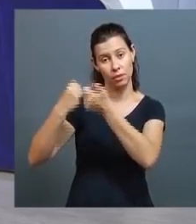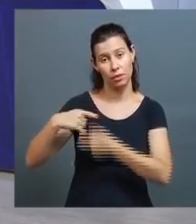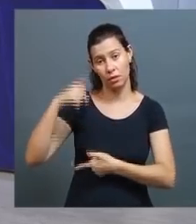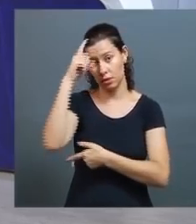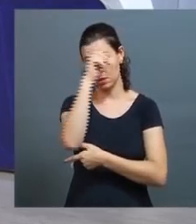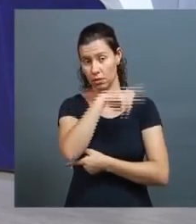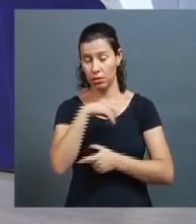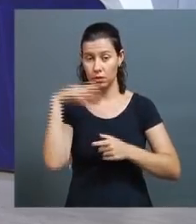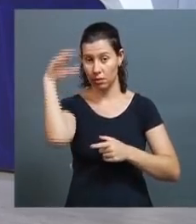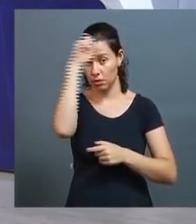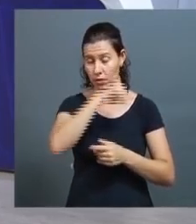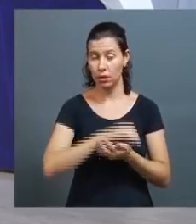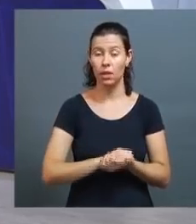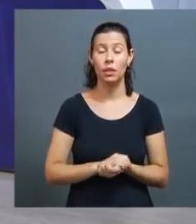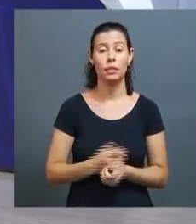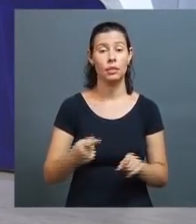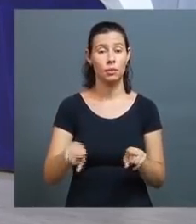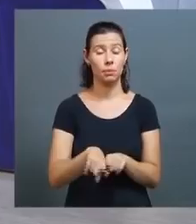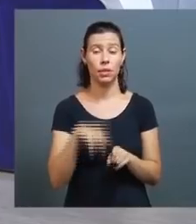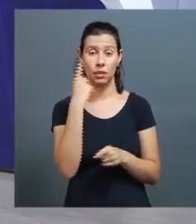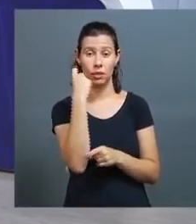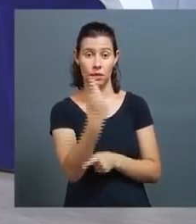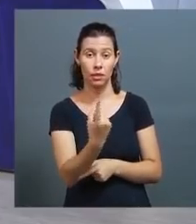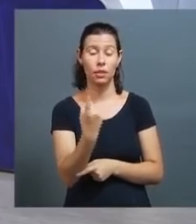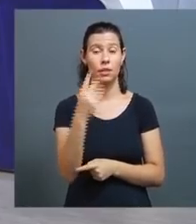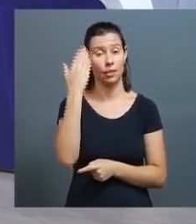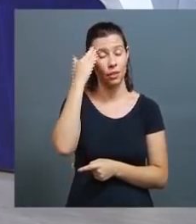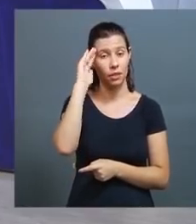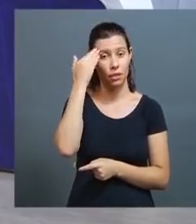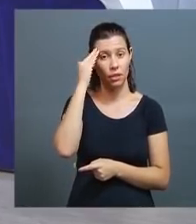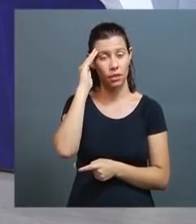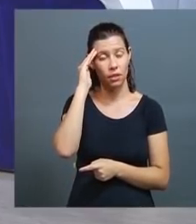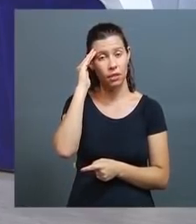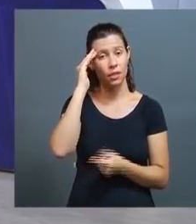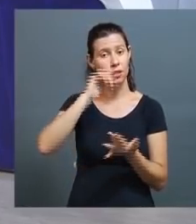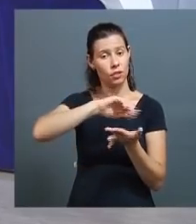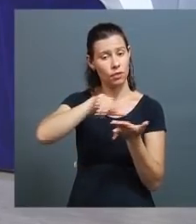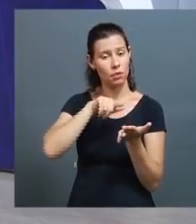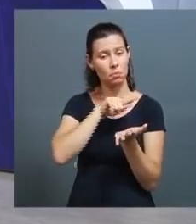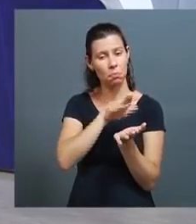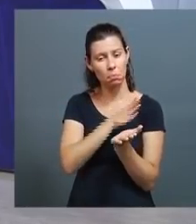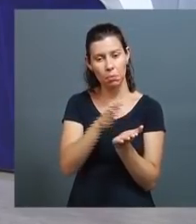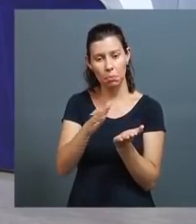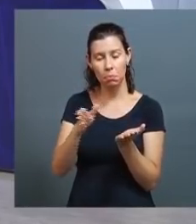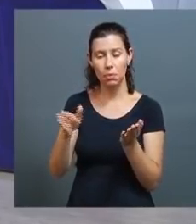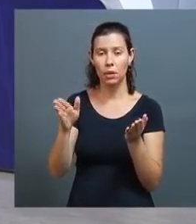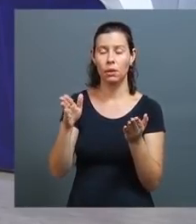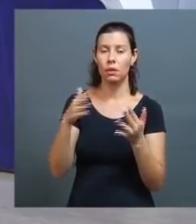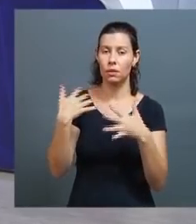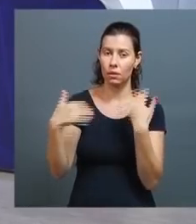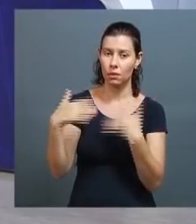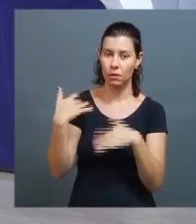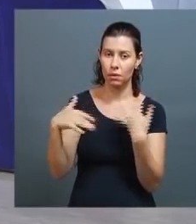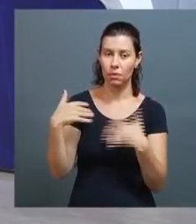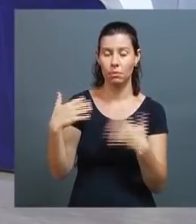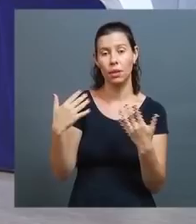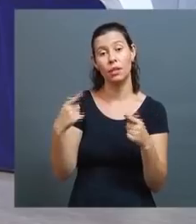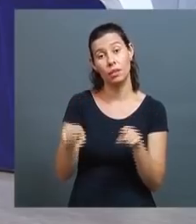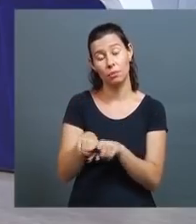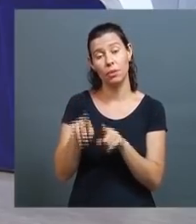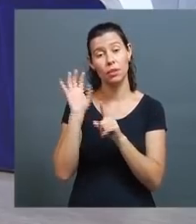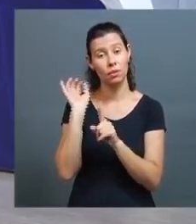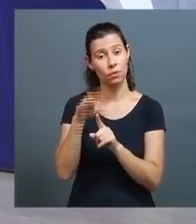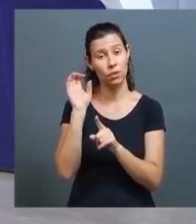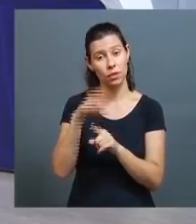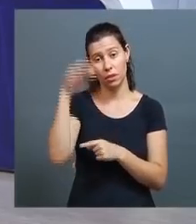de aprendizagem, também seria interessante entender quais os fatores que influenciam nesse processo e como que se dá esse processo de aprendizagem